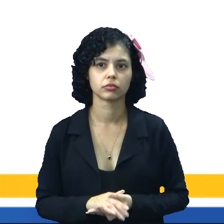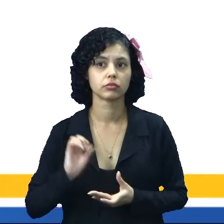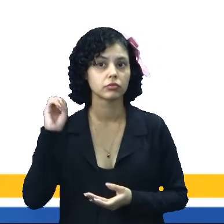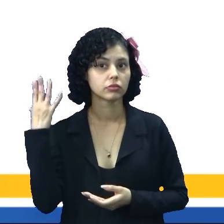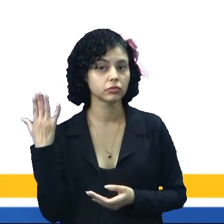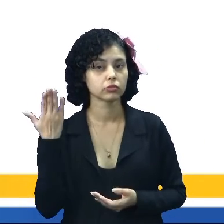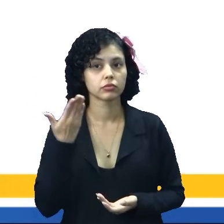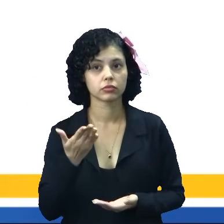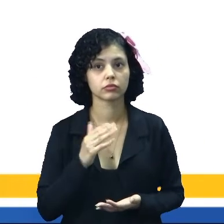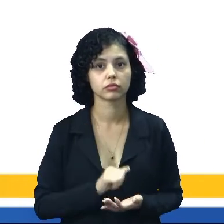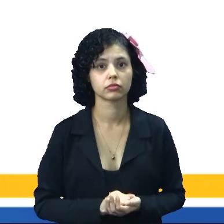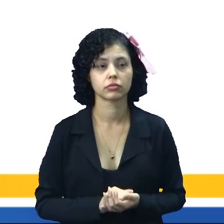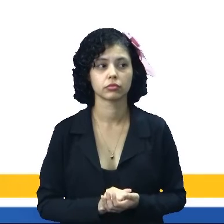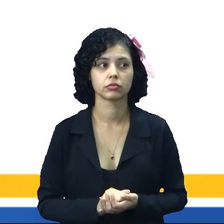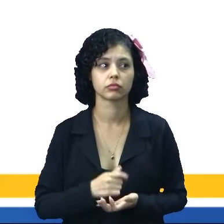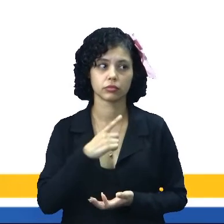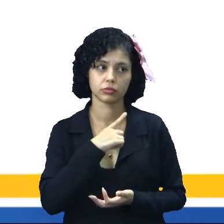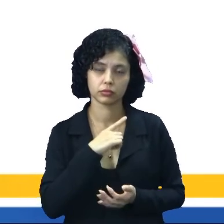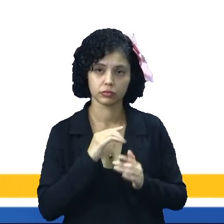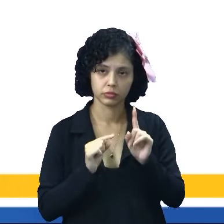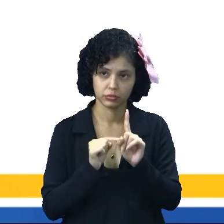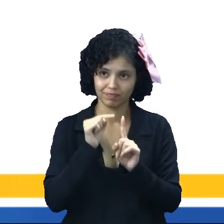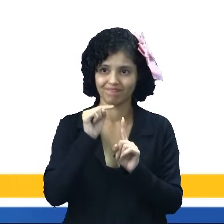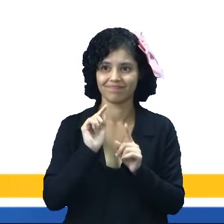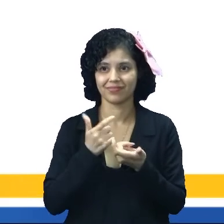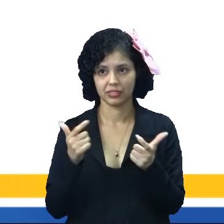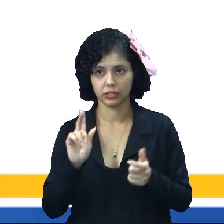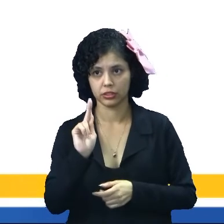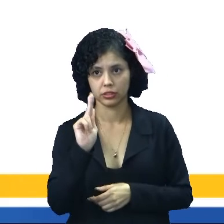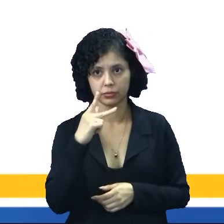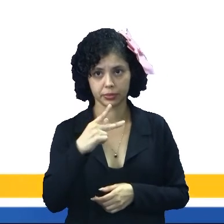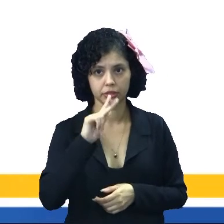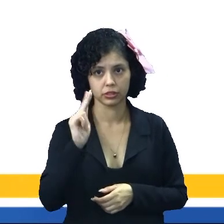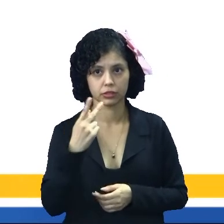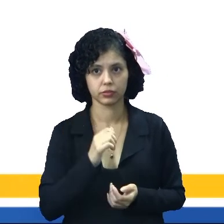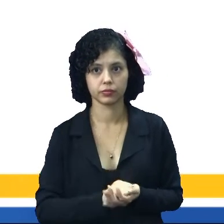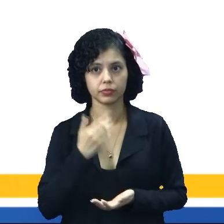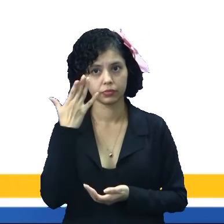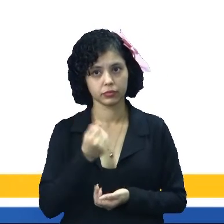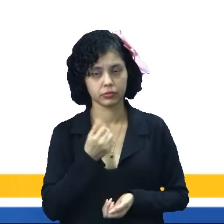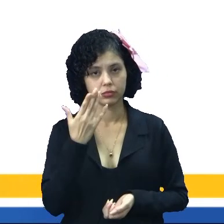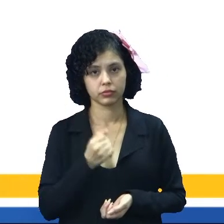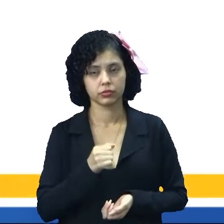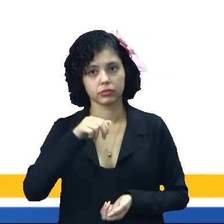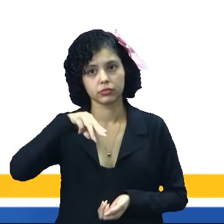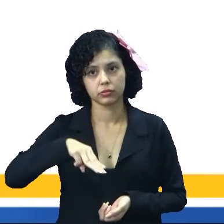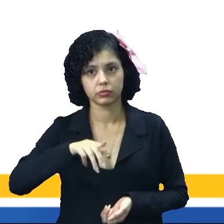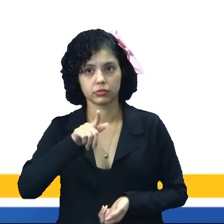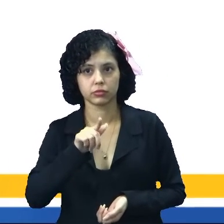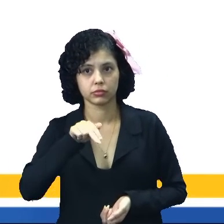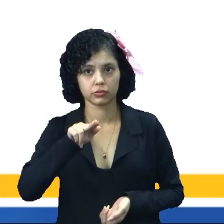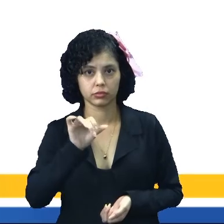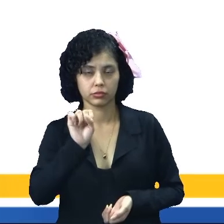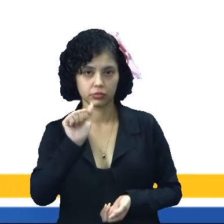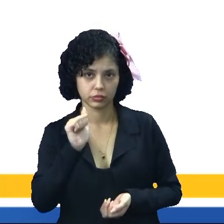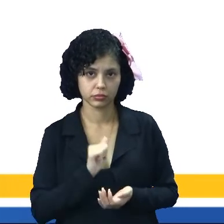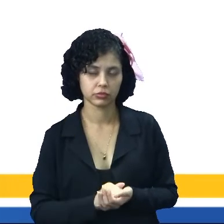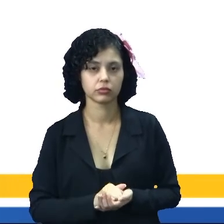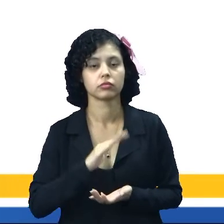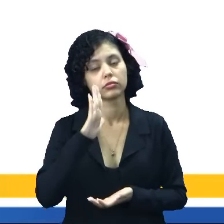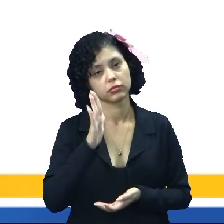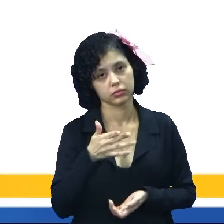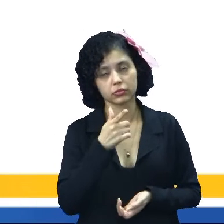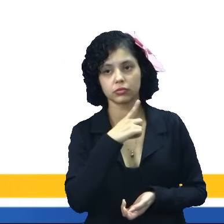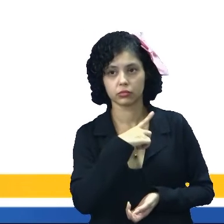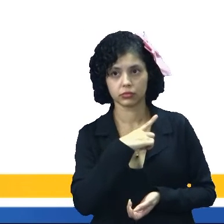Nesse caso, gente, se nós estamos com certo nível de acidez, o mais indicado é que você faça a ingestão de leite de magnésia, já que o leite